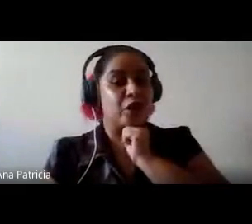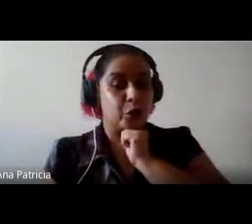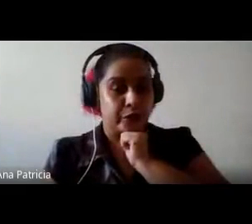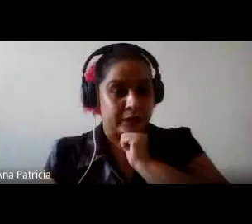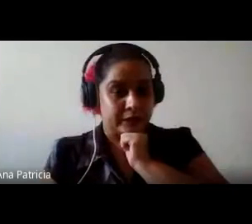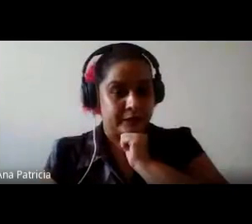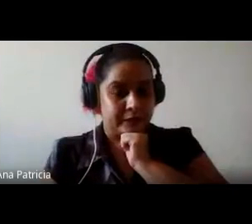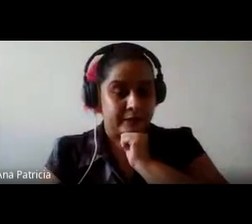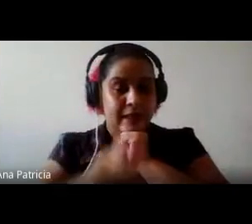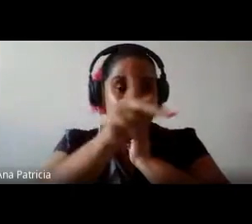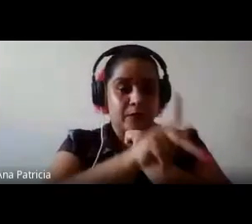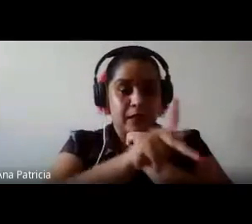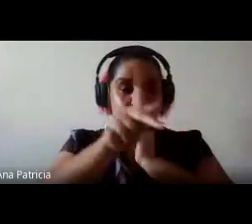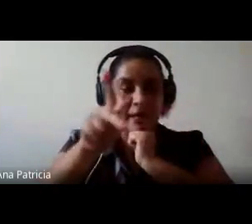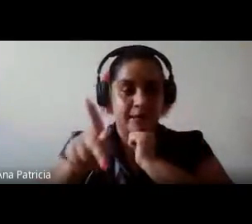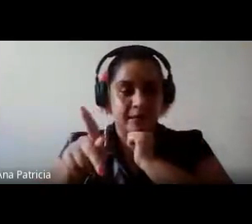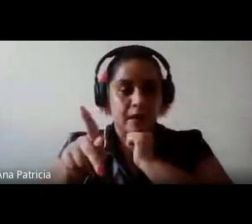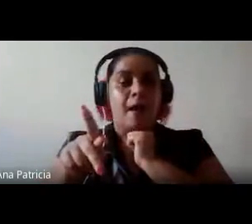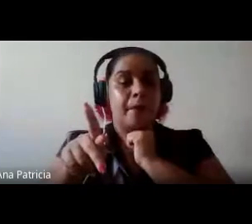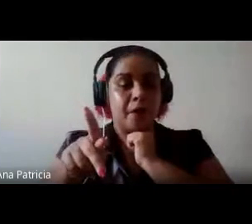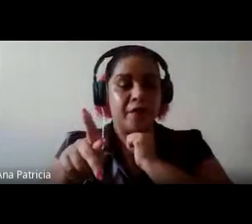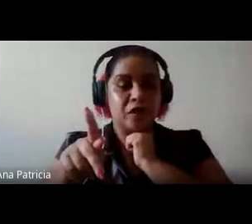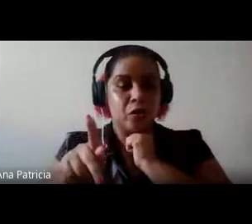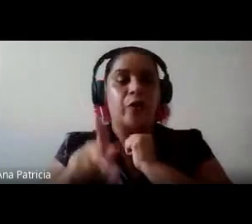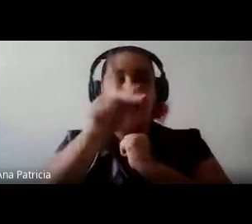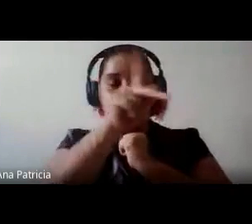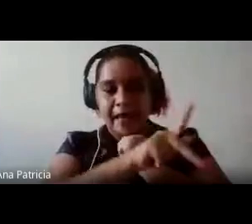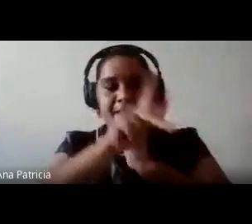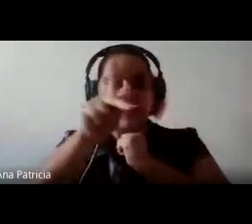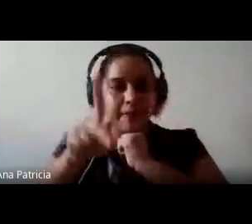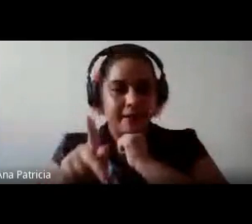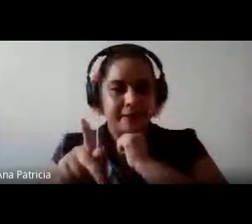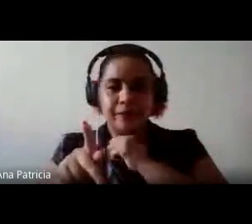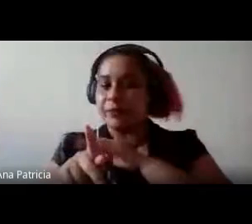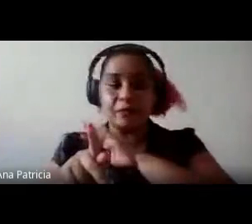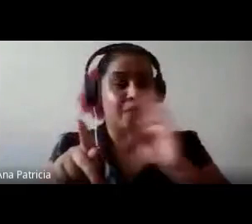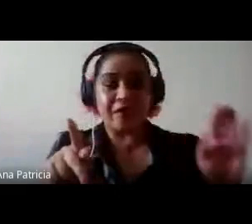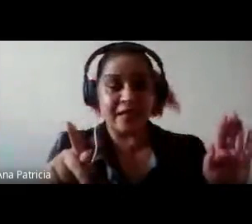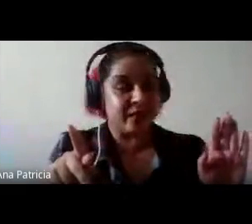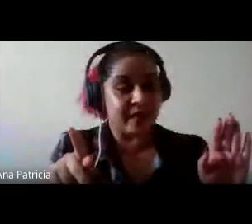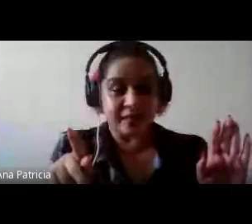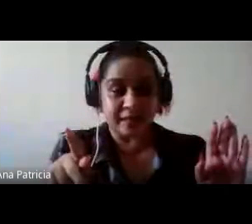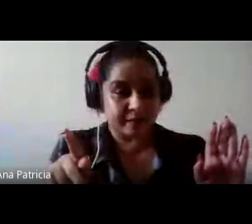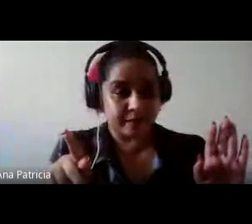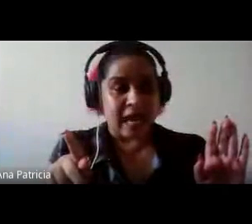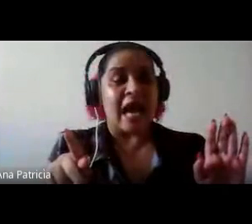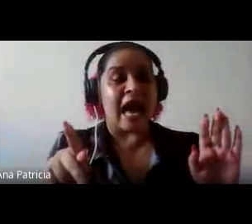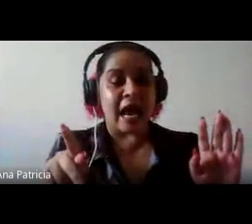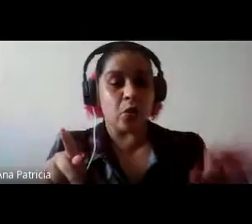eu quero falar professora. O sinal é esse. Professor é esse também. Não vai fazer